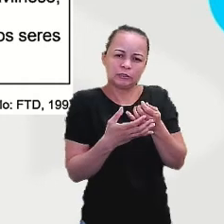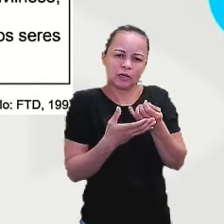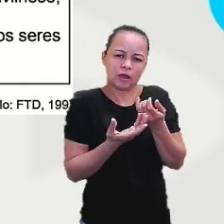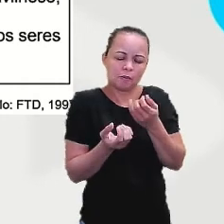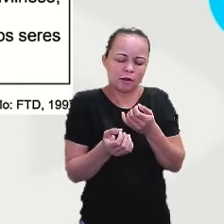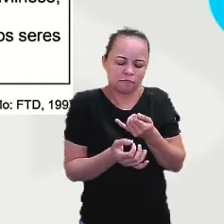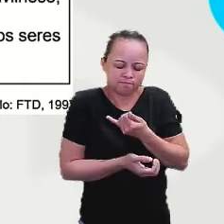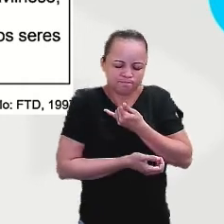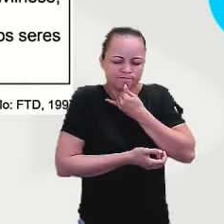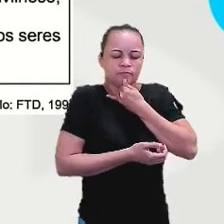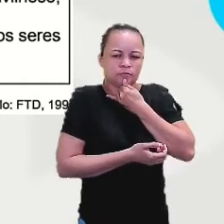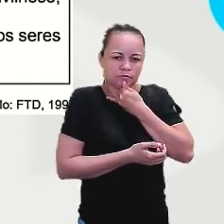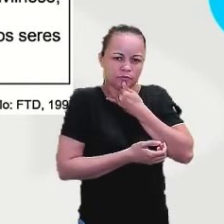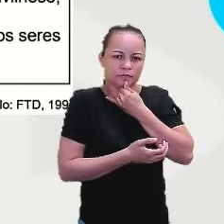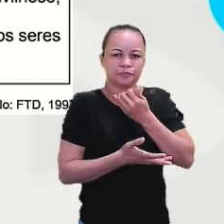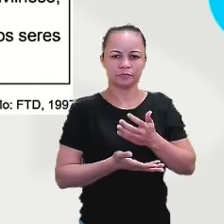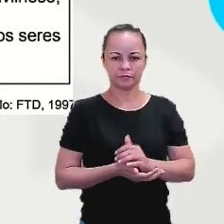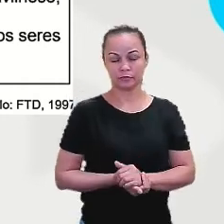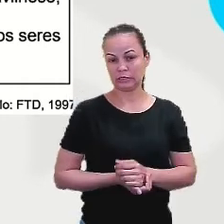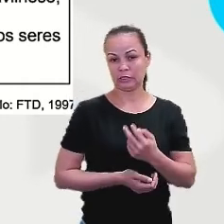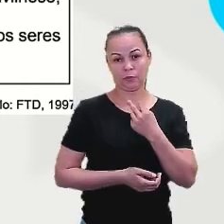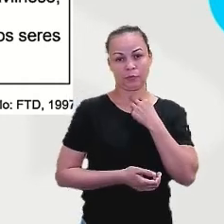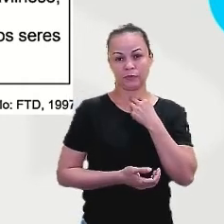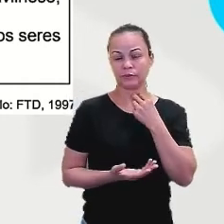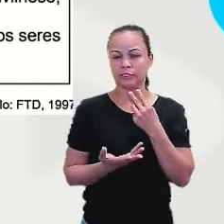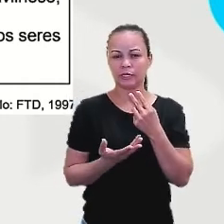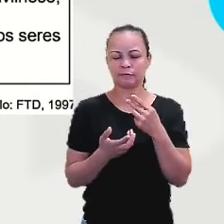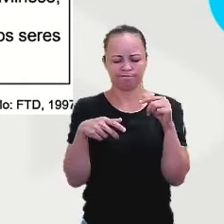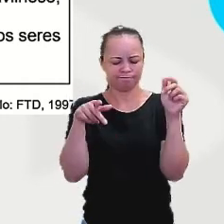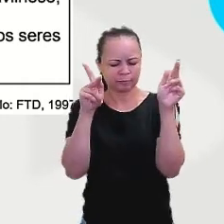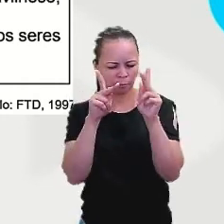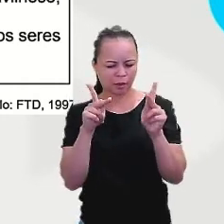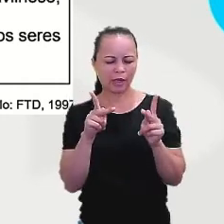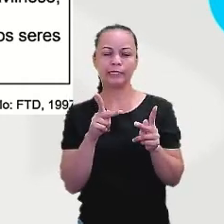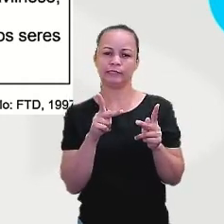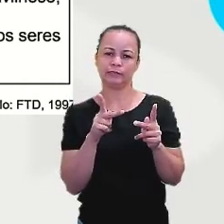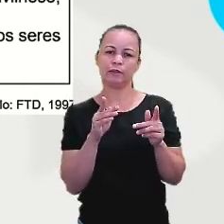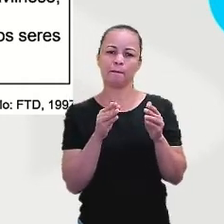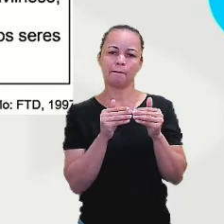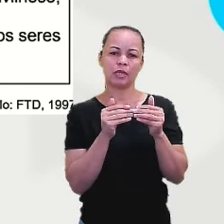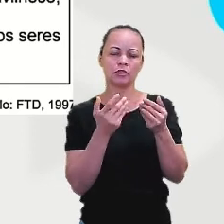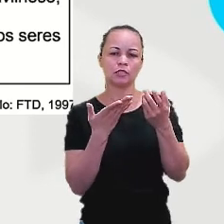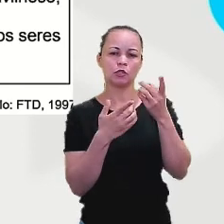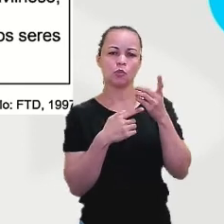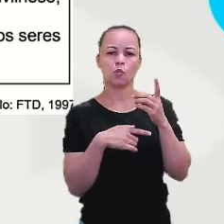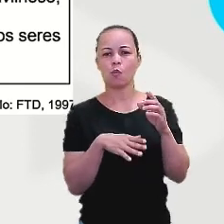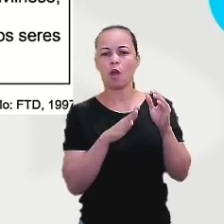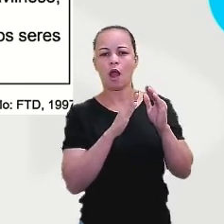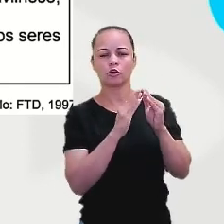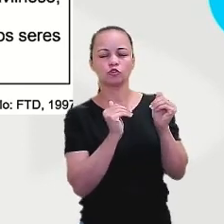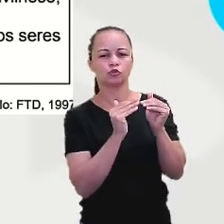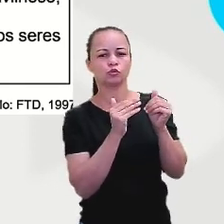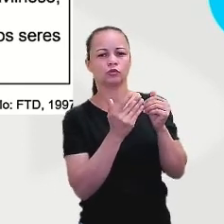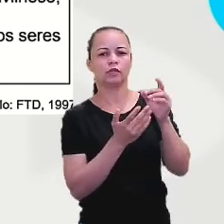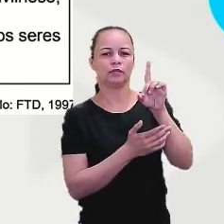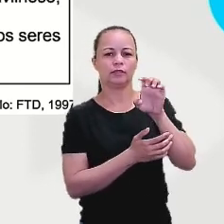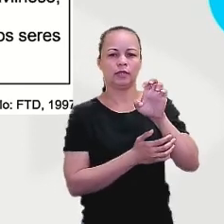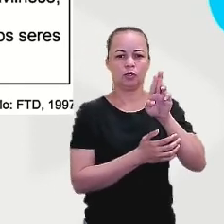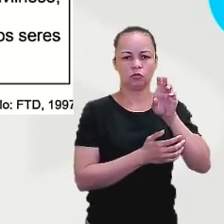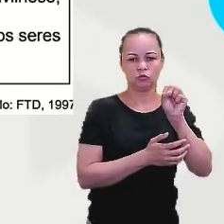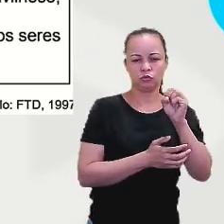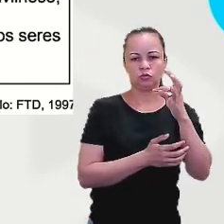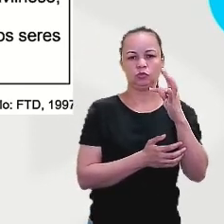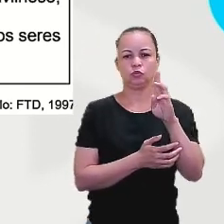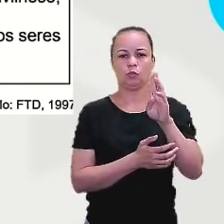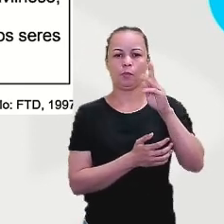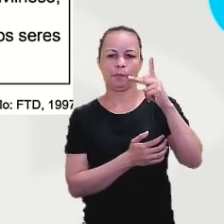profundamente pelo seu infortúnio. Não podendo encontrar paz, pediu ajuda ao deus Tupã. Este, então, transformou a alma